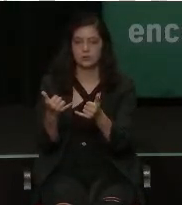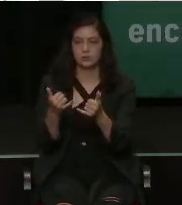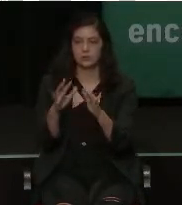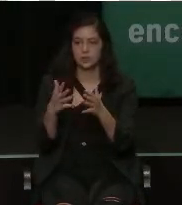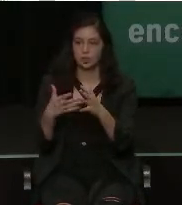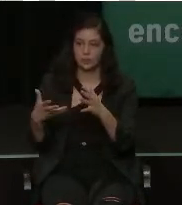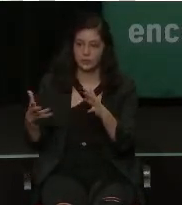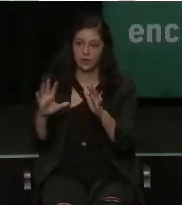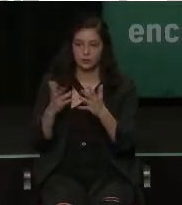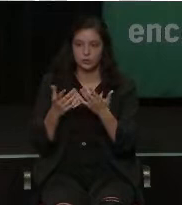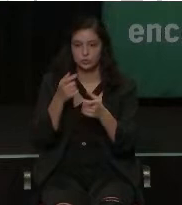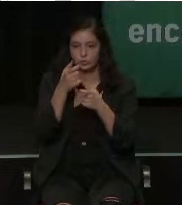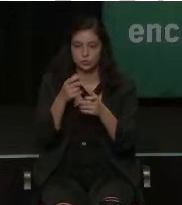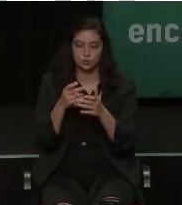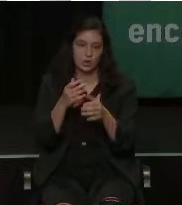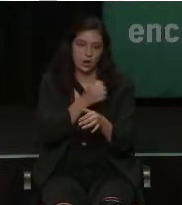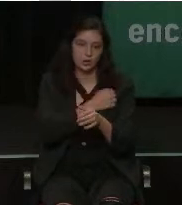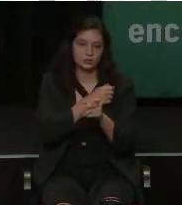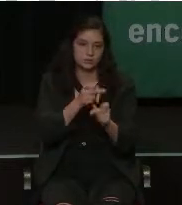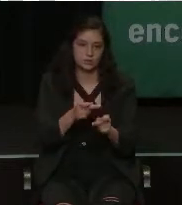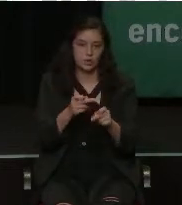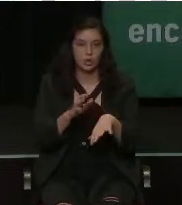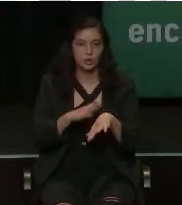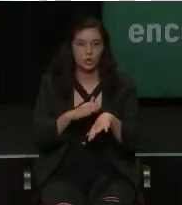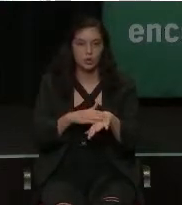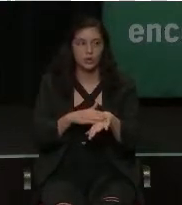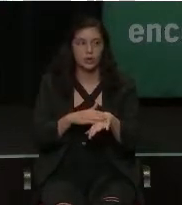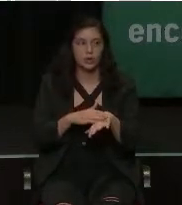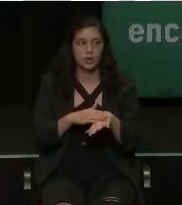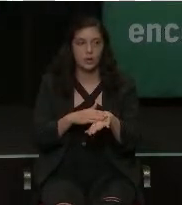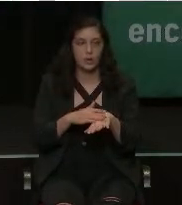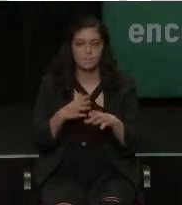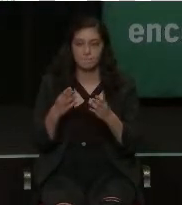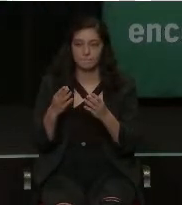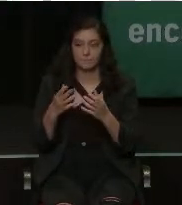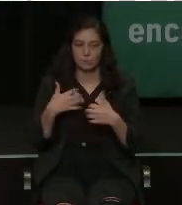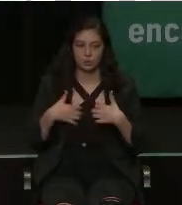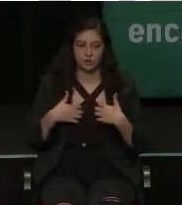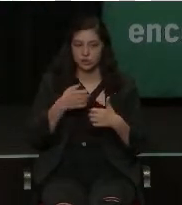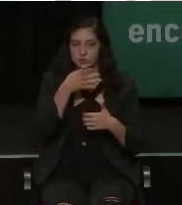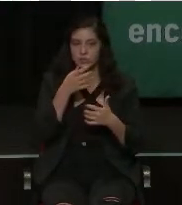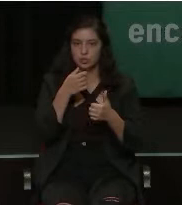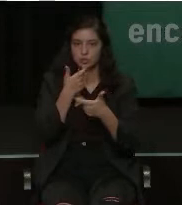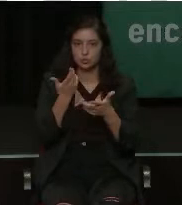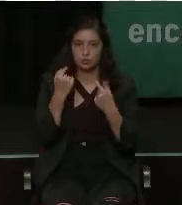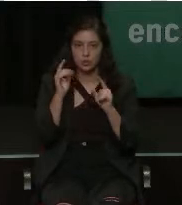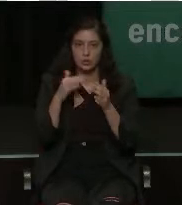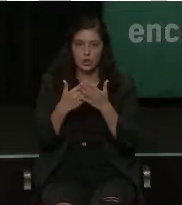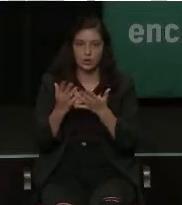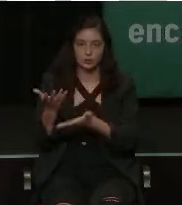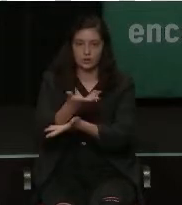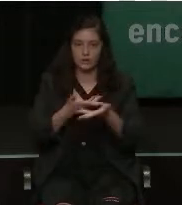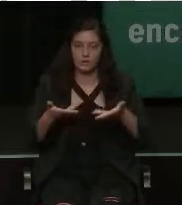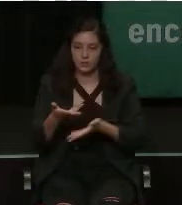com que as pessoas ficassem em casa. Isto porquê? Porque o medo não explica tudo. O medo é um fator que explica o